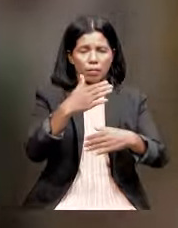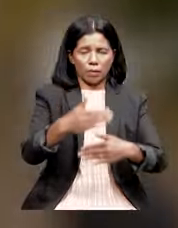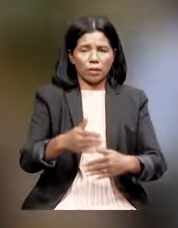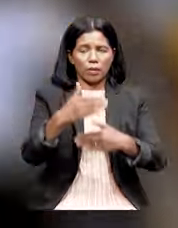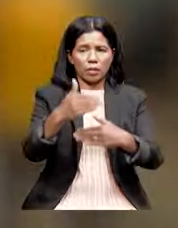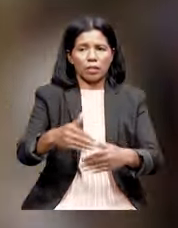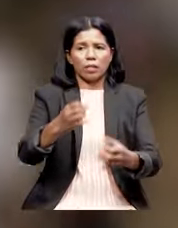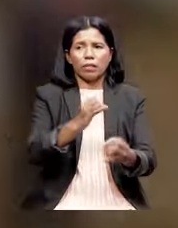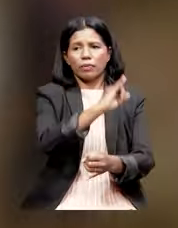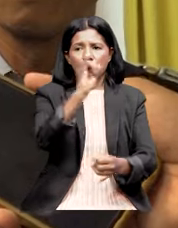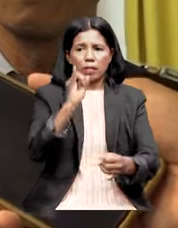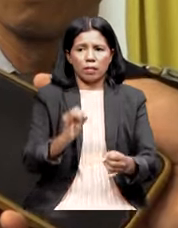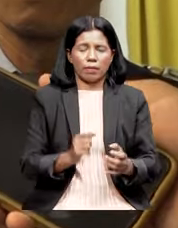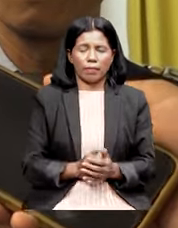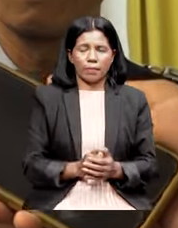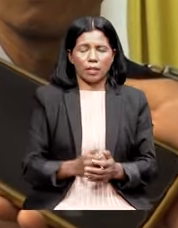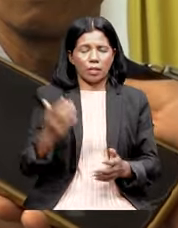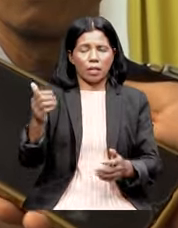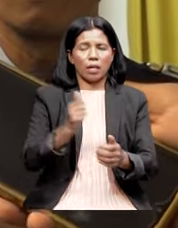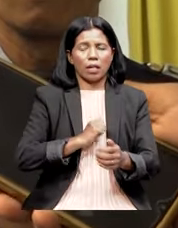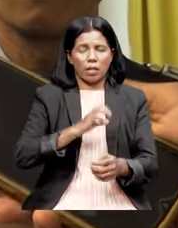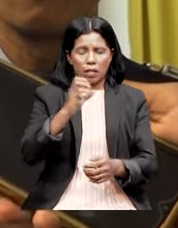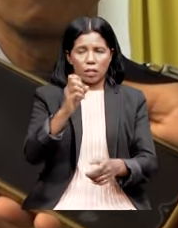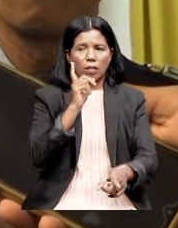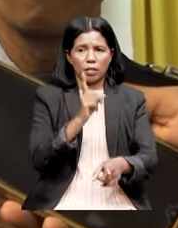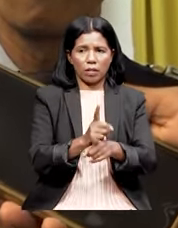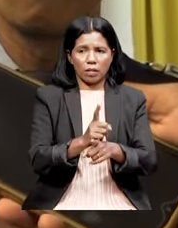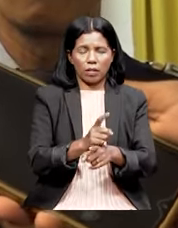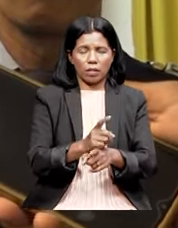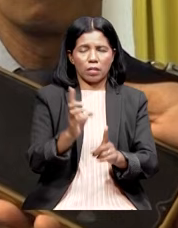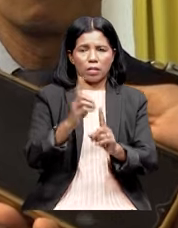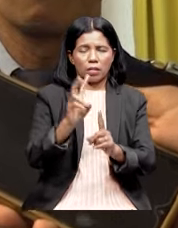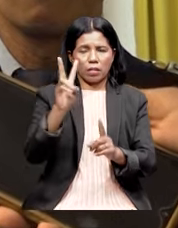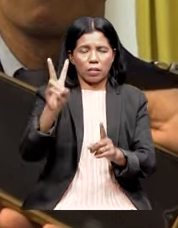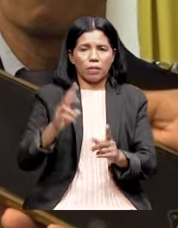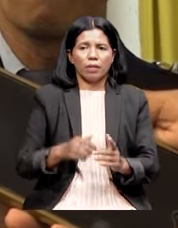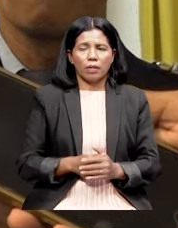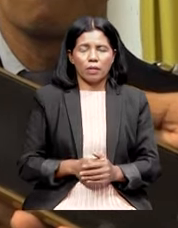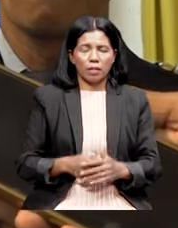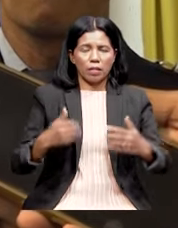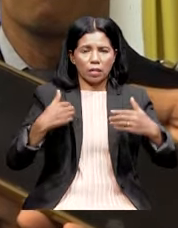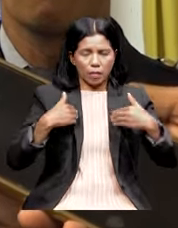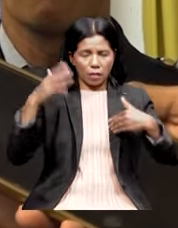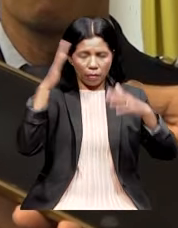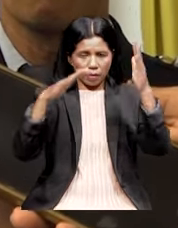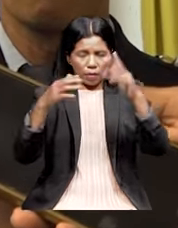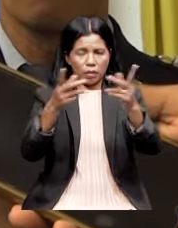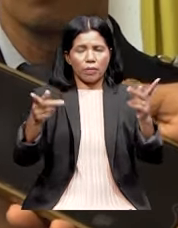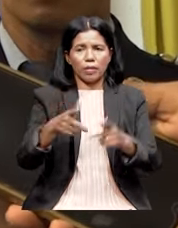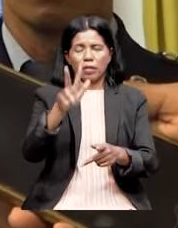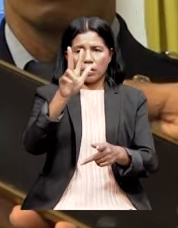investigação. Ida ia Einaro ni niang ne ne, loso ni ia dia 2 ne ne ia acontecimento ia